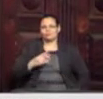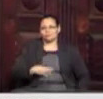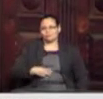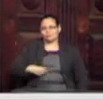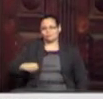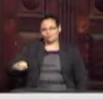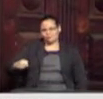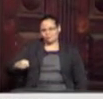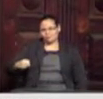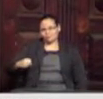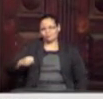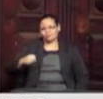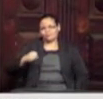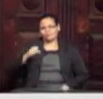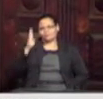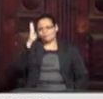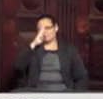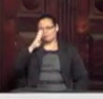brasil